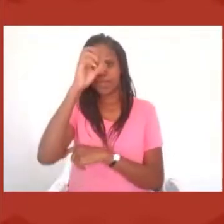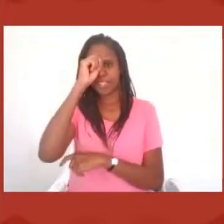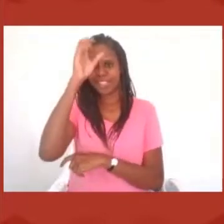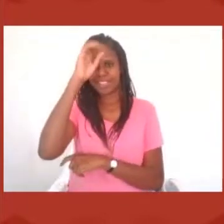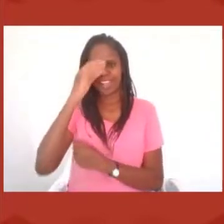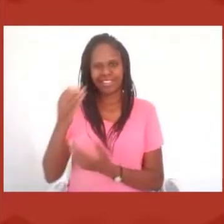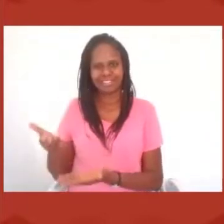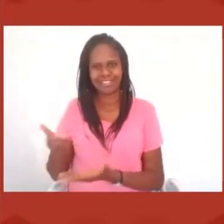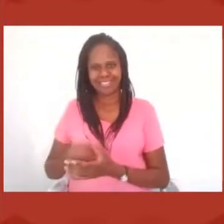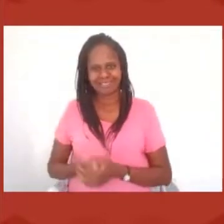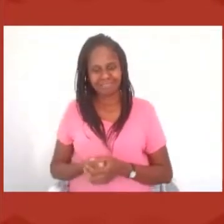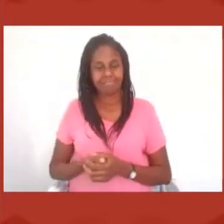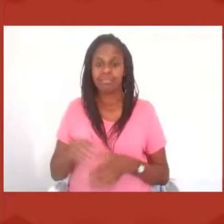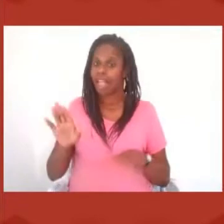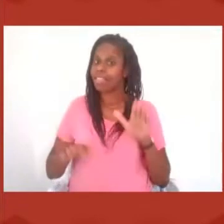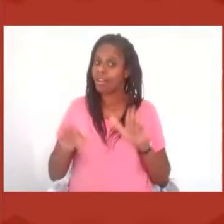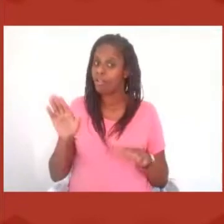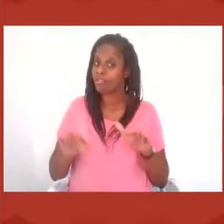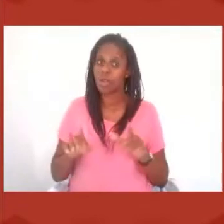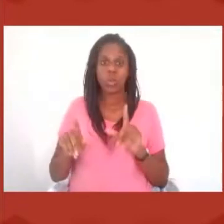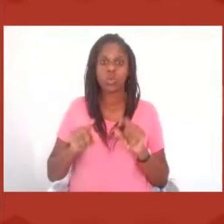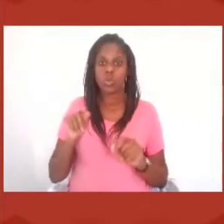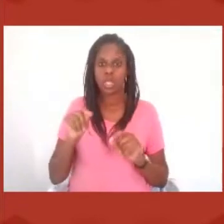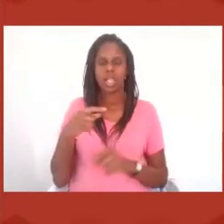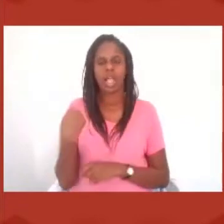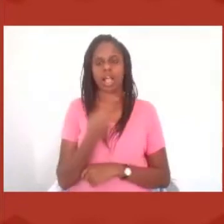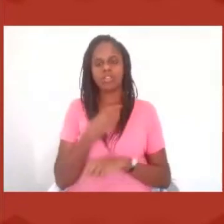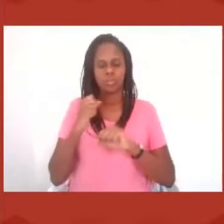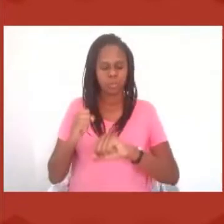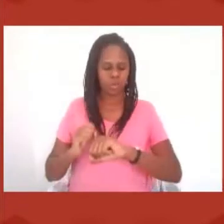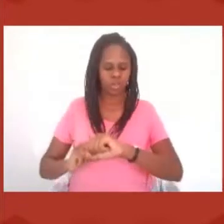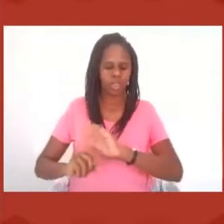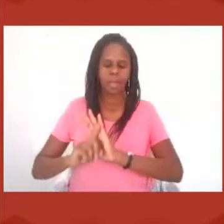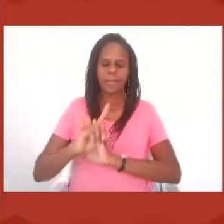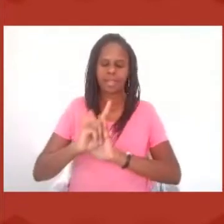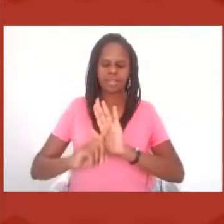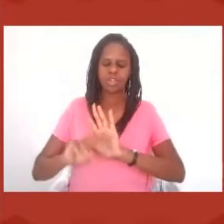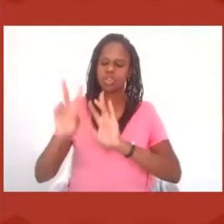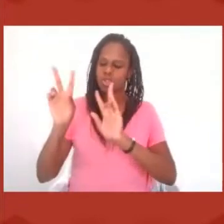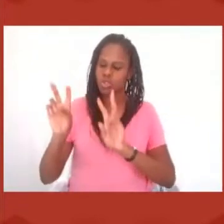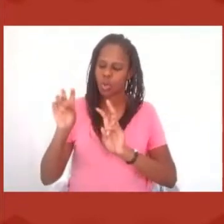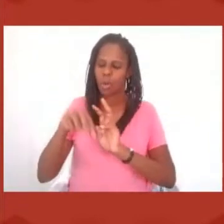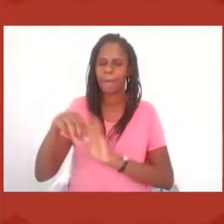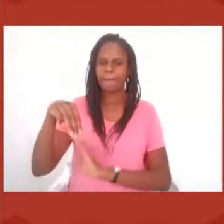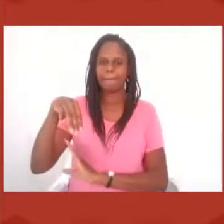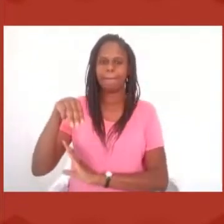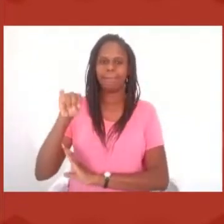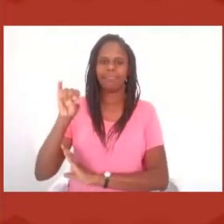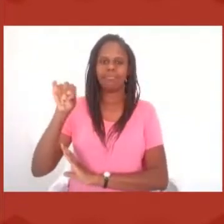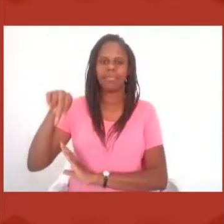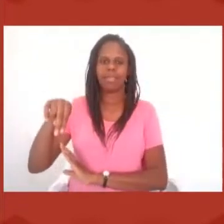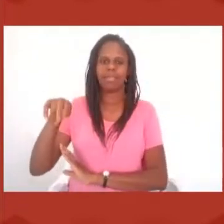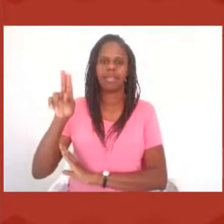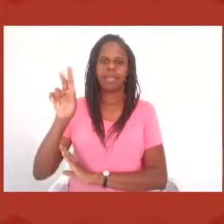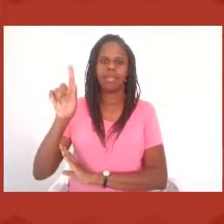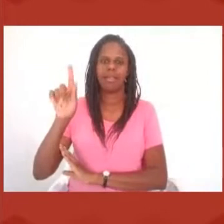Olha, talvez a gente possa pesquisar sobre mingau. Eu não sei fazer mingau, então eu ia fazer uma piada muito infame, que